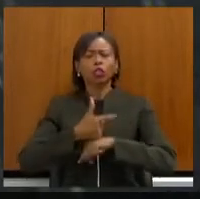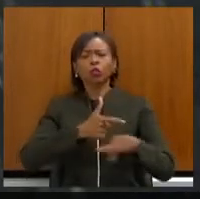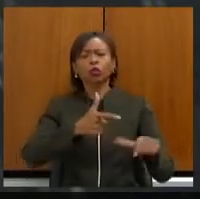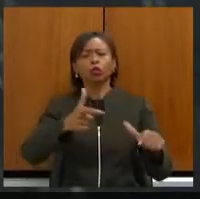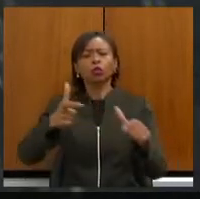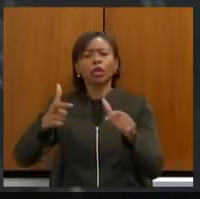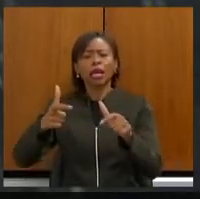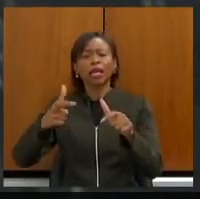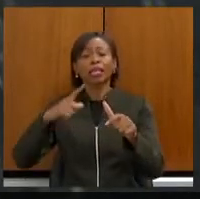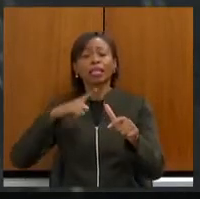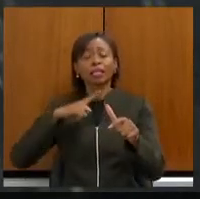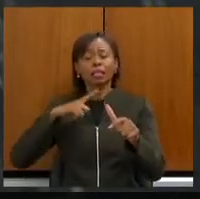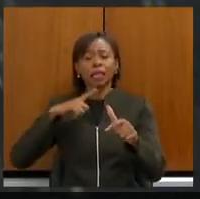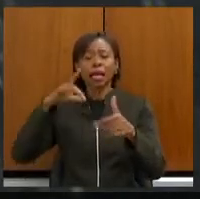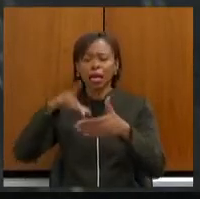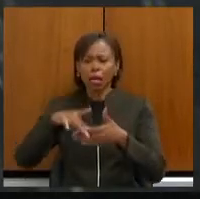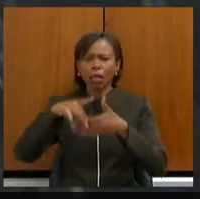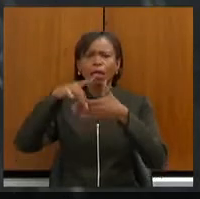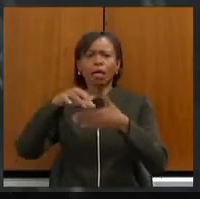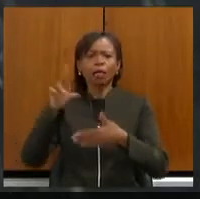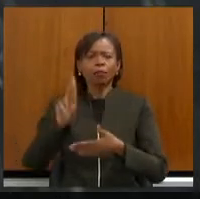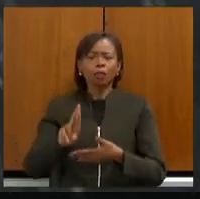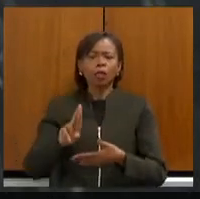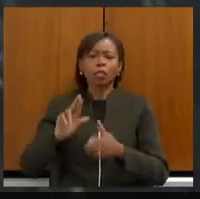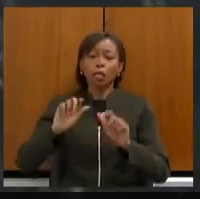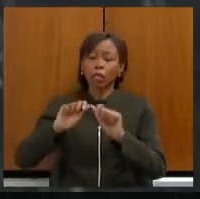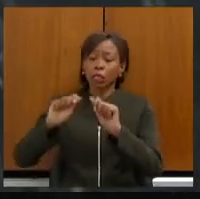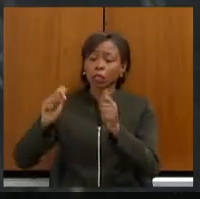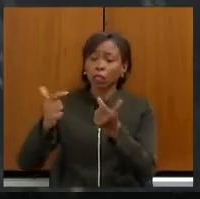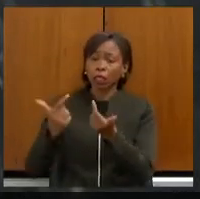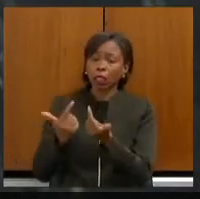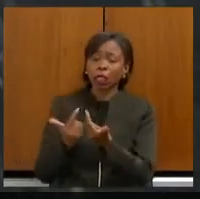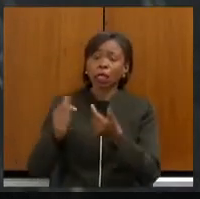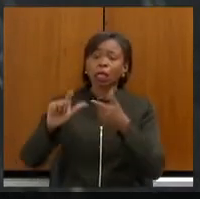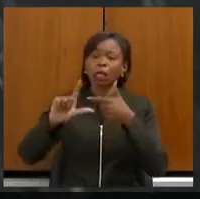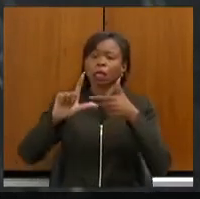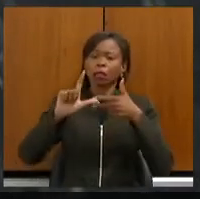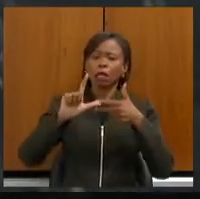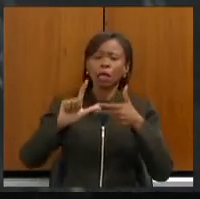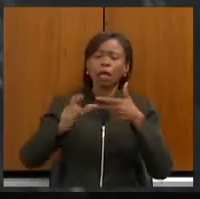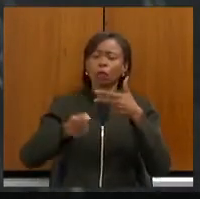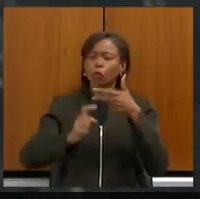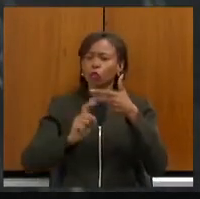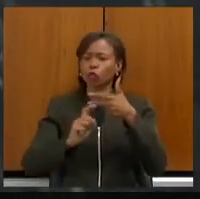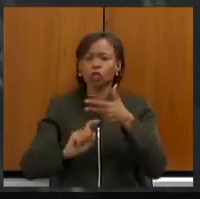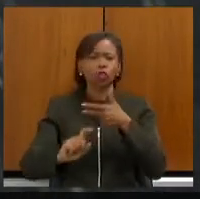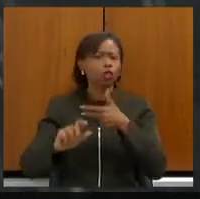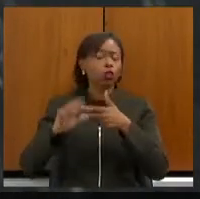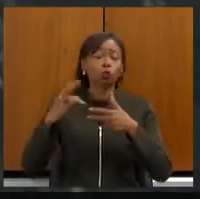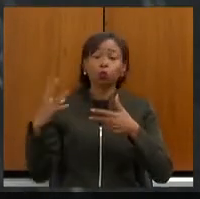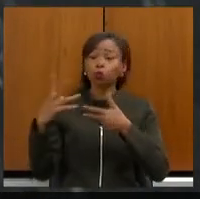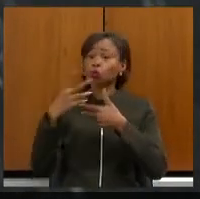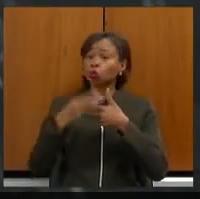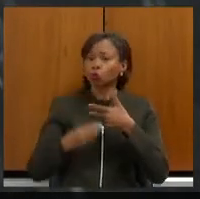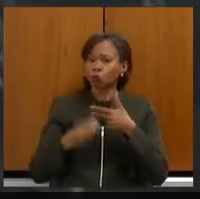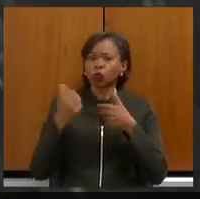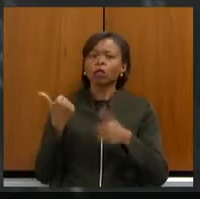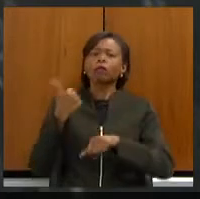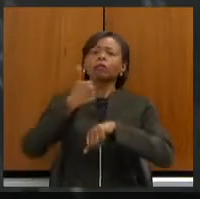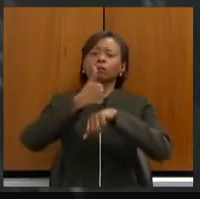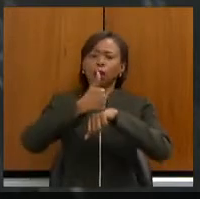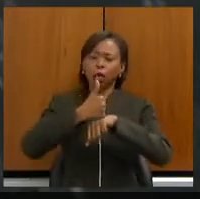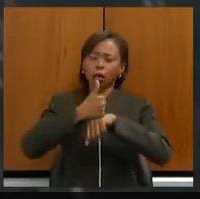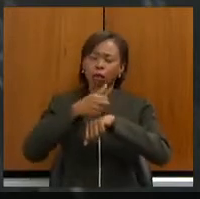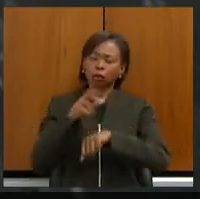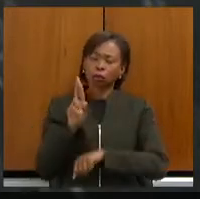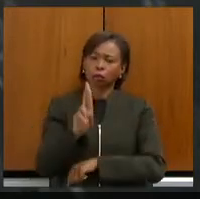Espaços representativos legislativo executivo devemos ocupar quem cede a